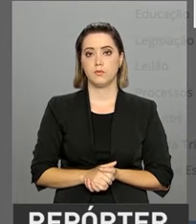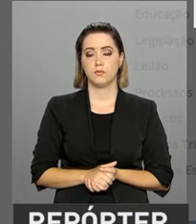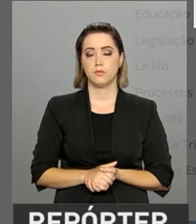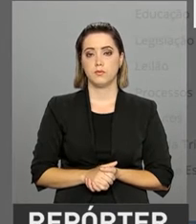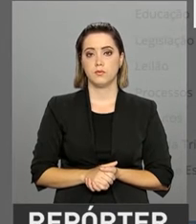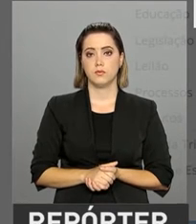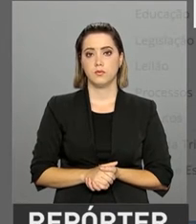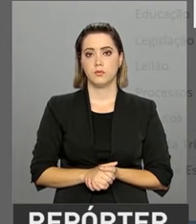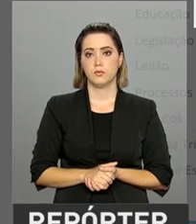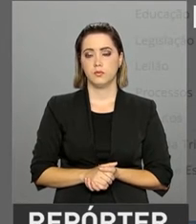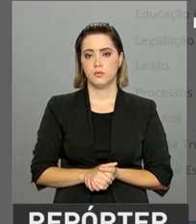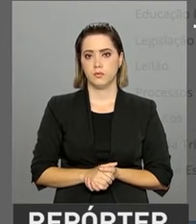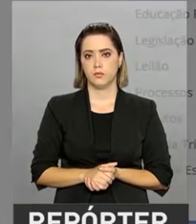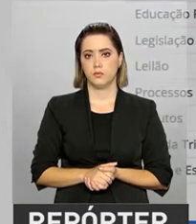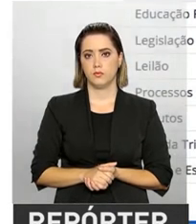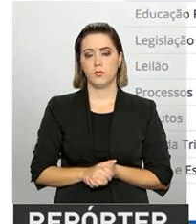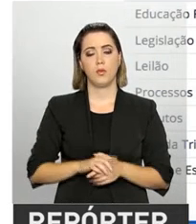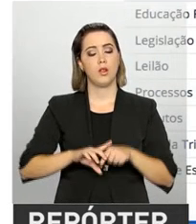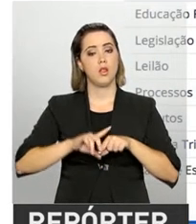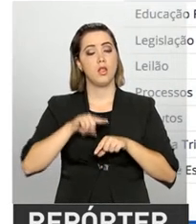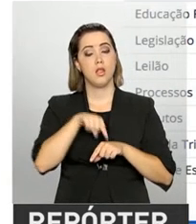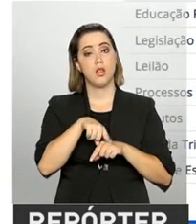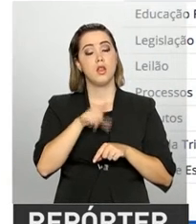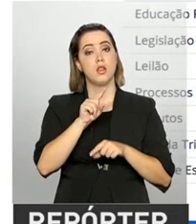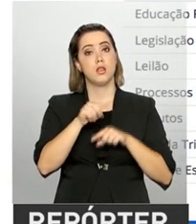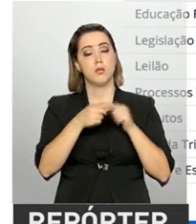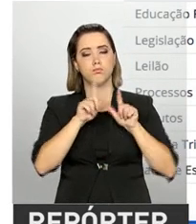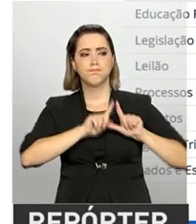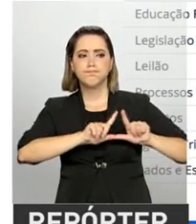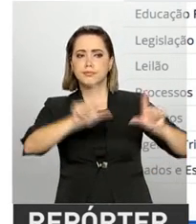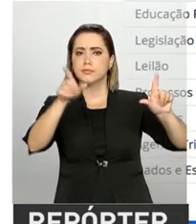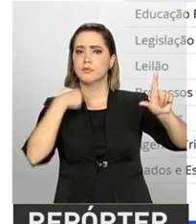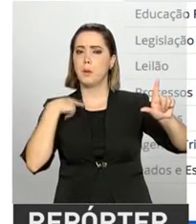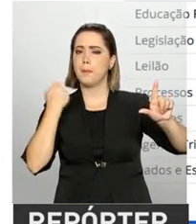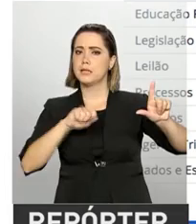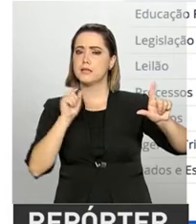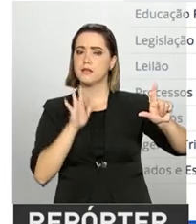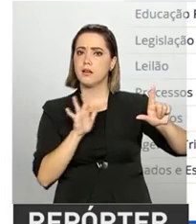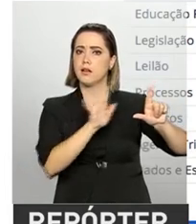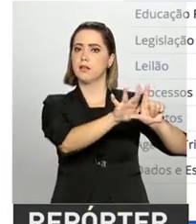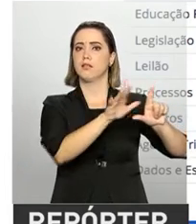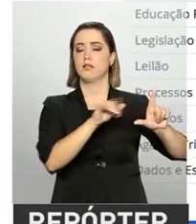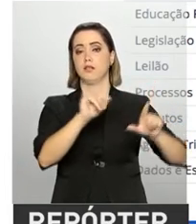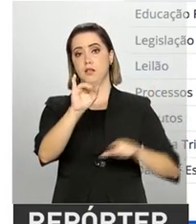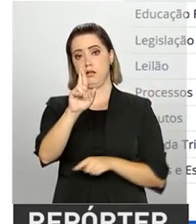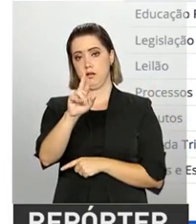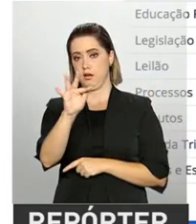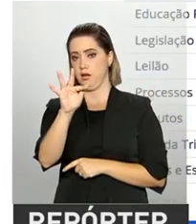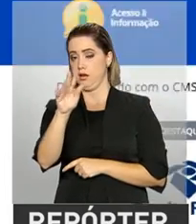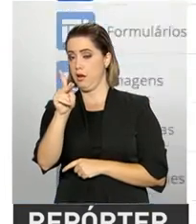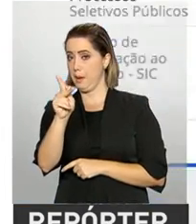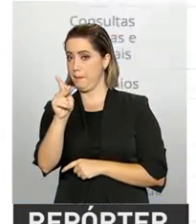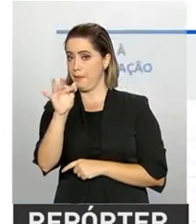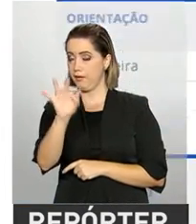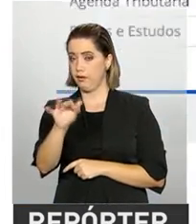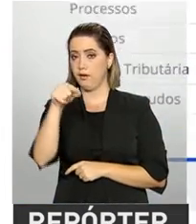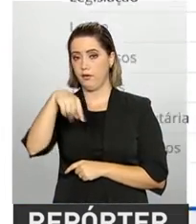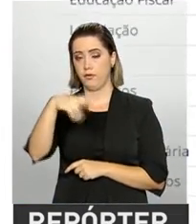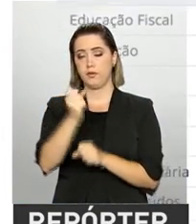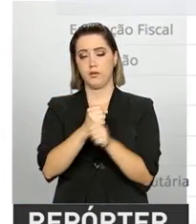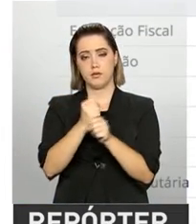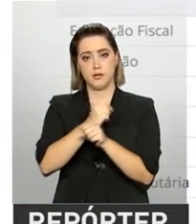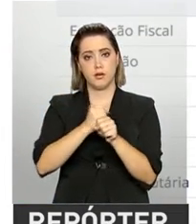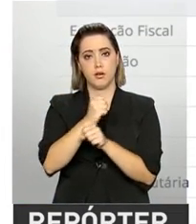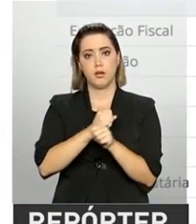www.cec.com.br of ponto br na página o contribuinte deve clicar na seção e rtf 2017 e em